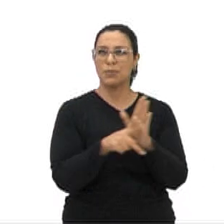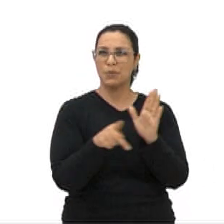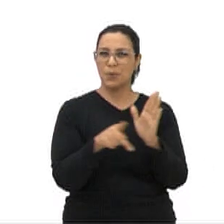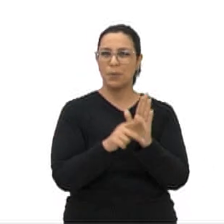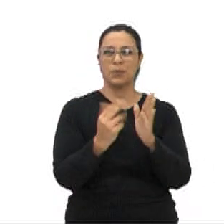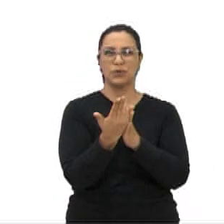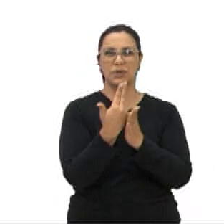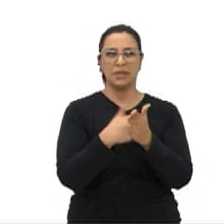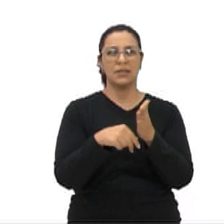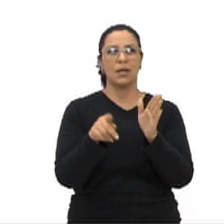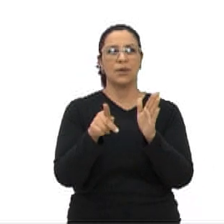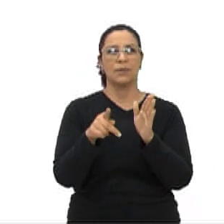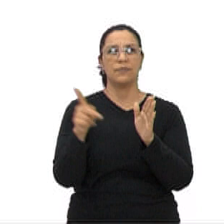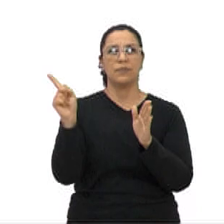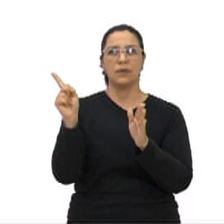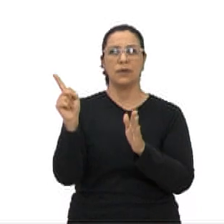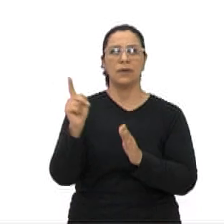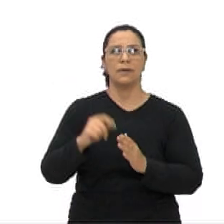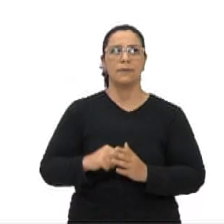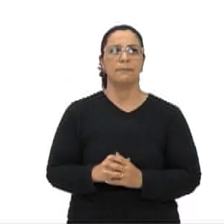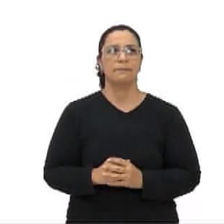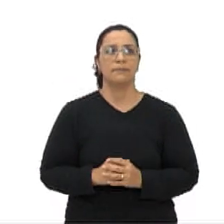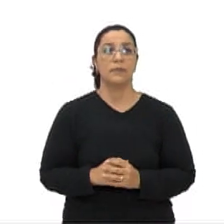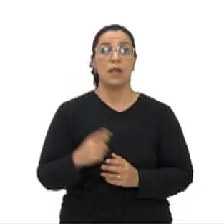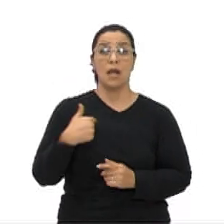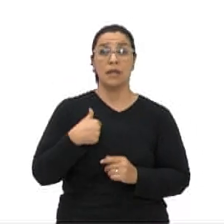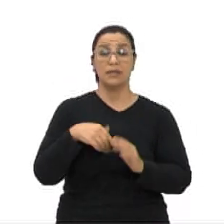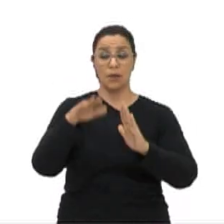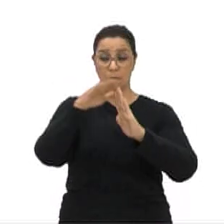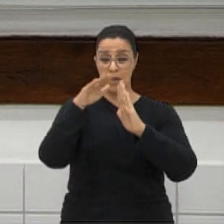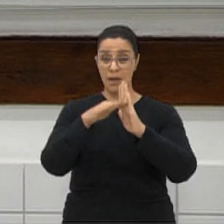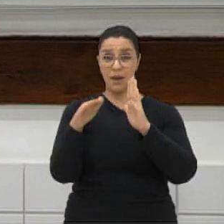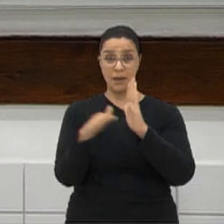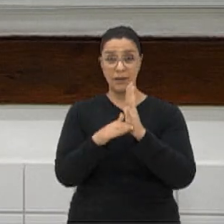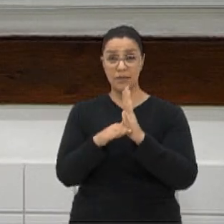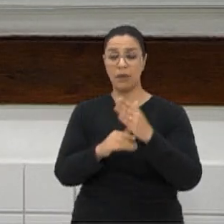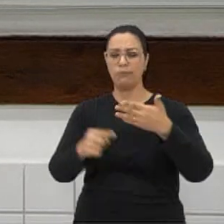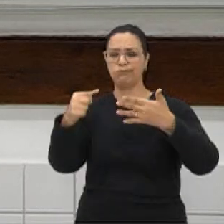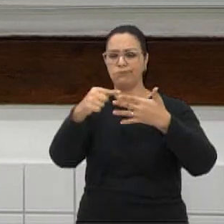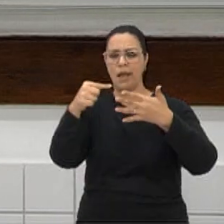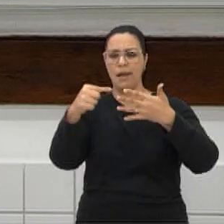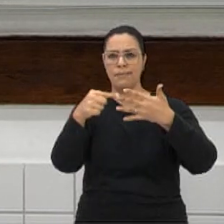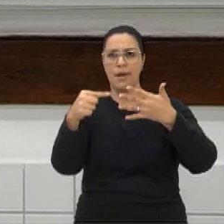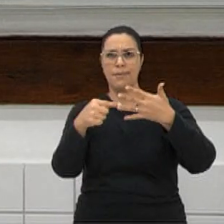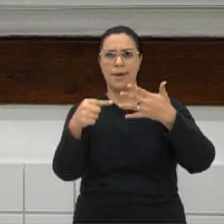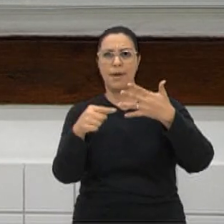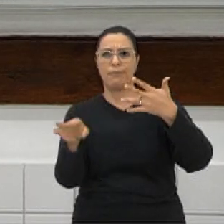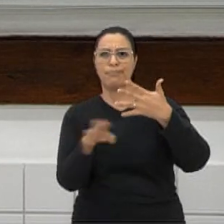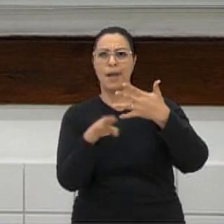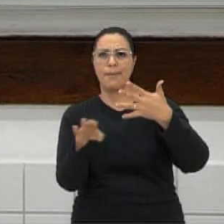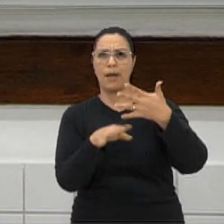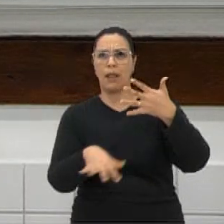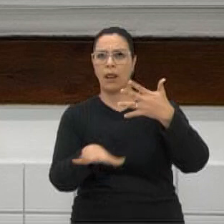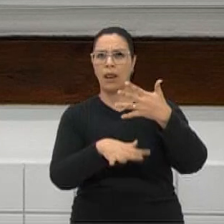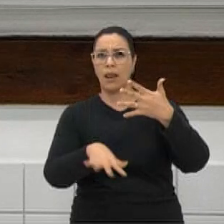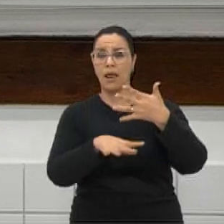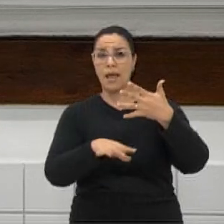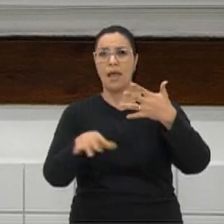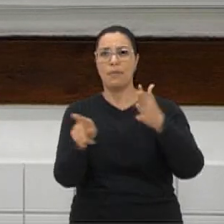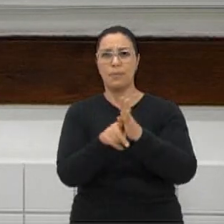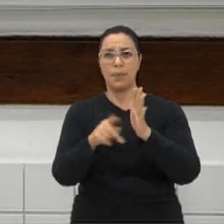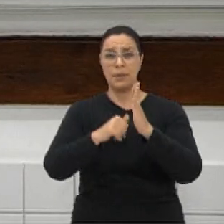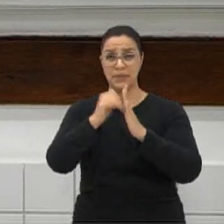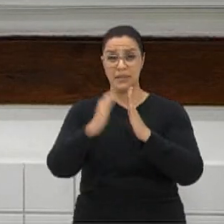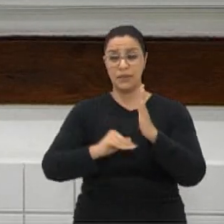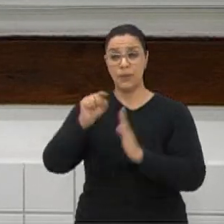né? Deixa eu só ajeitar aqui, peraí que eu voltei sem querer. Ela está numa hierarquia, então ela ficaria lá embaixo, né? O